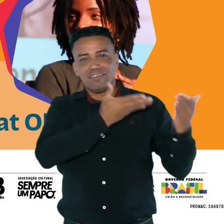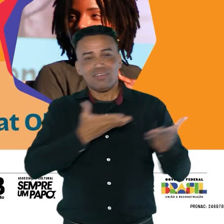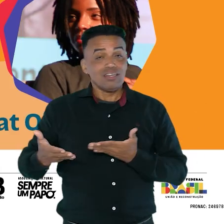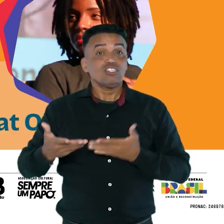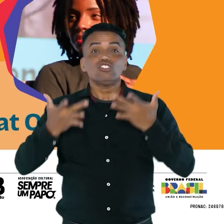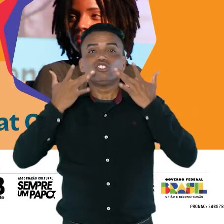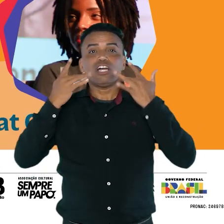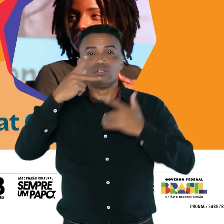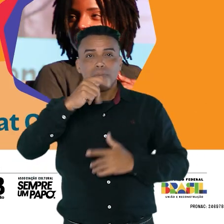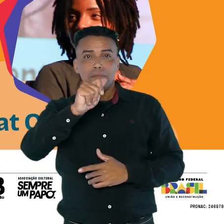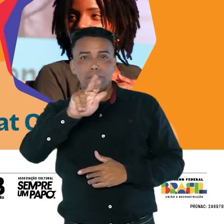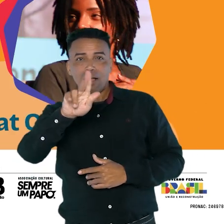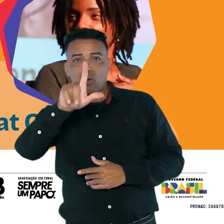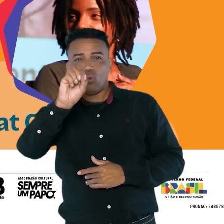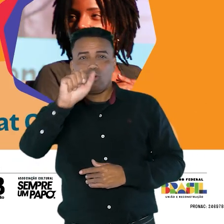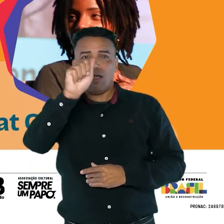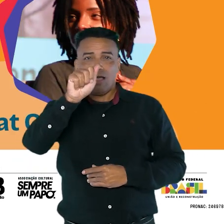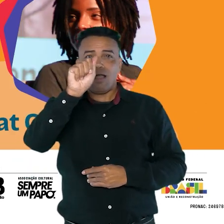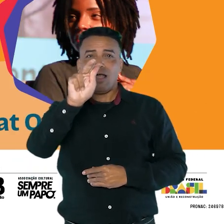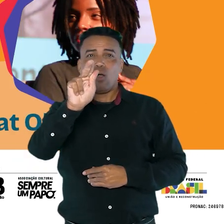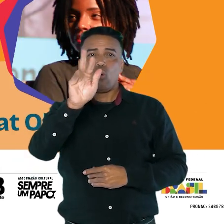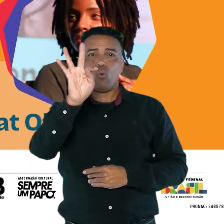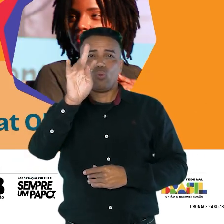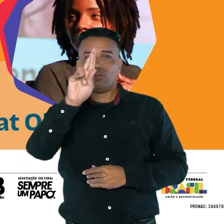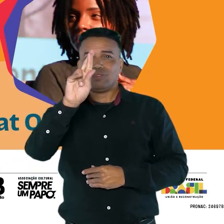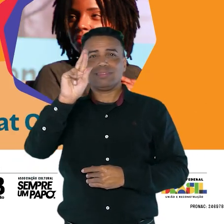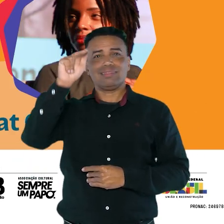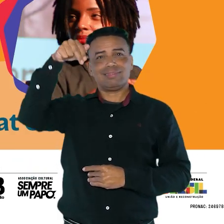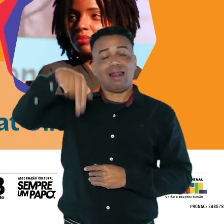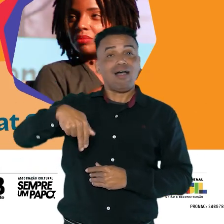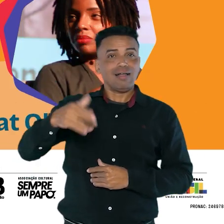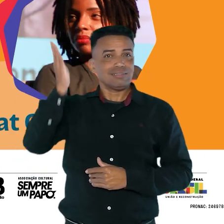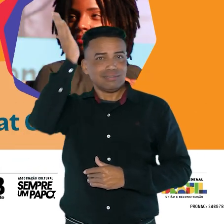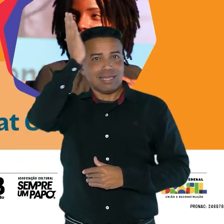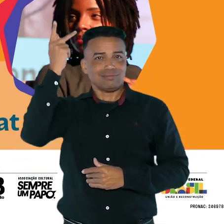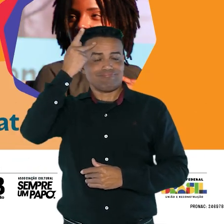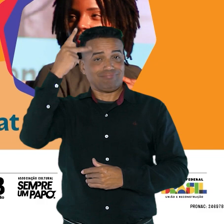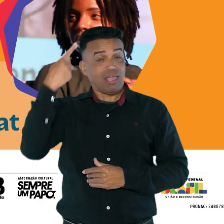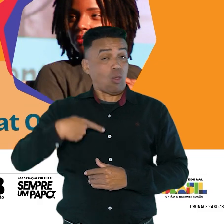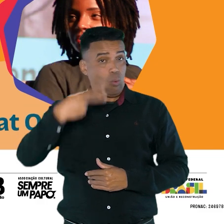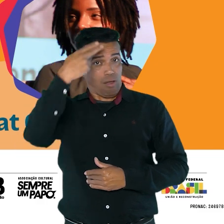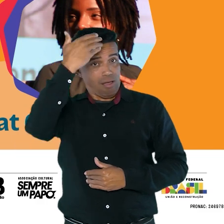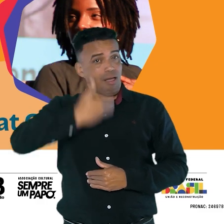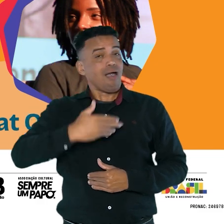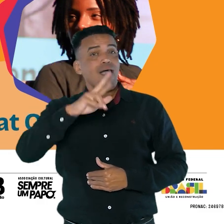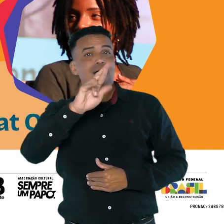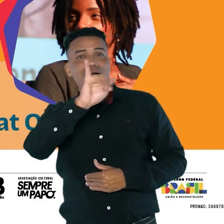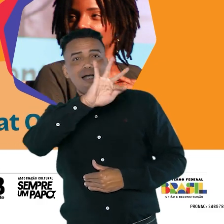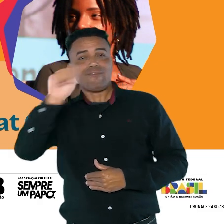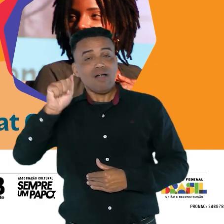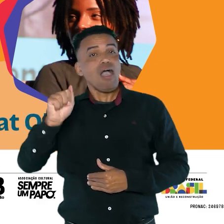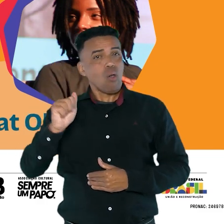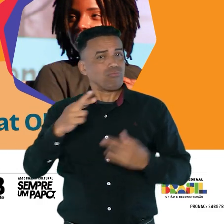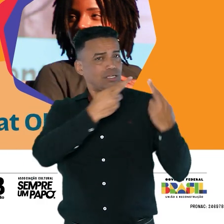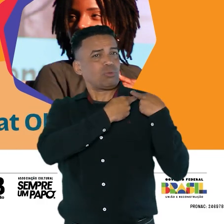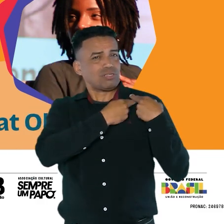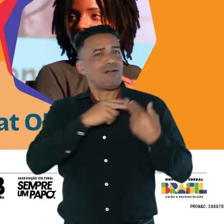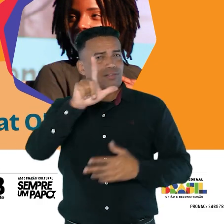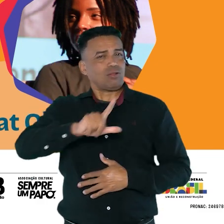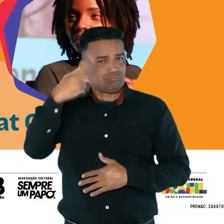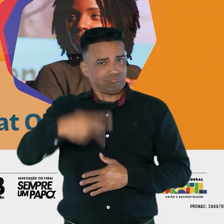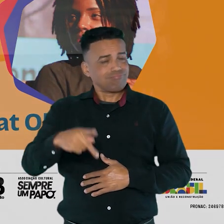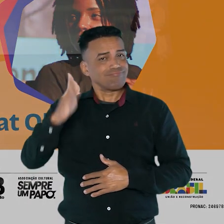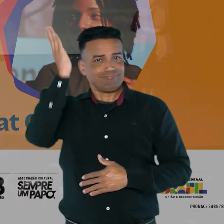ao Teatro Paulo Autran, aqui do Sesc Pinheiros. Eu sou o Rafa, sou responsável pela área de literatura aqui na